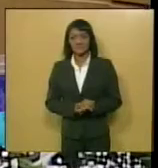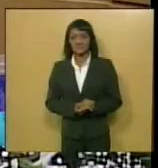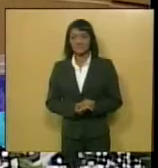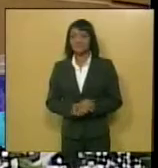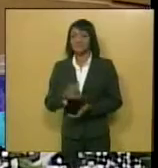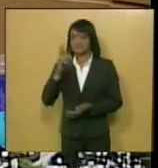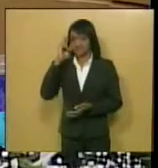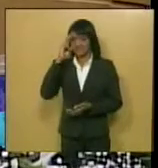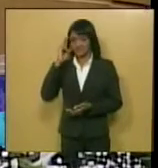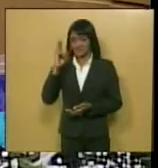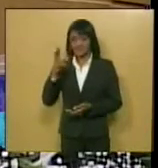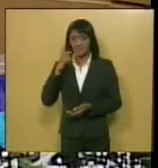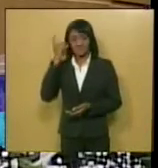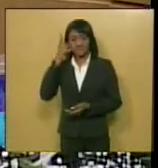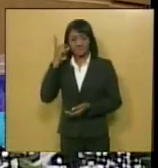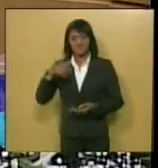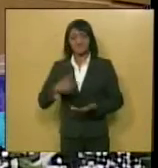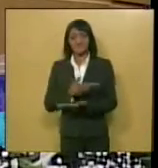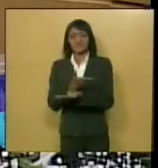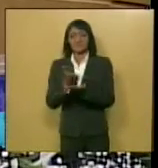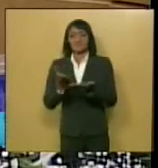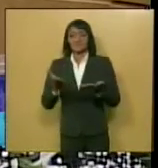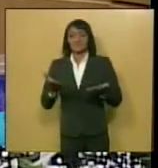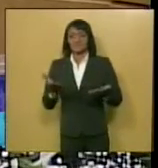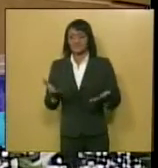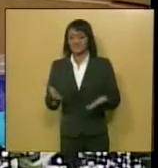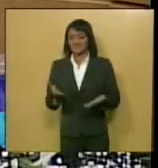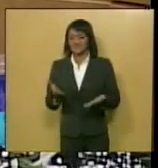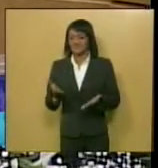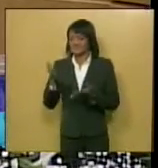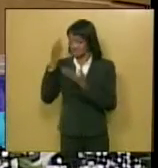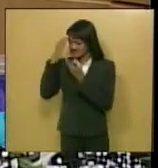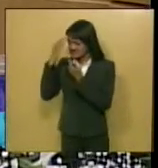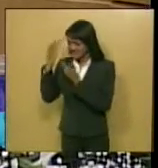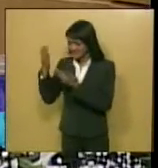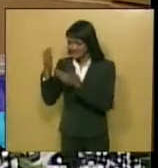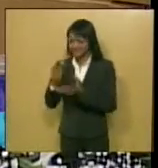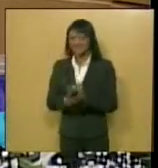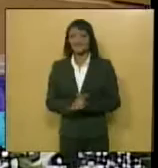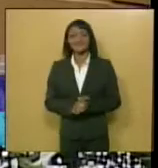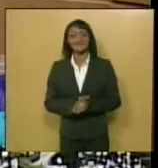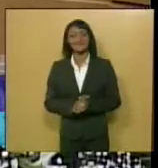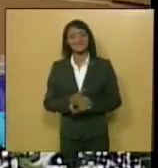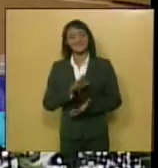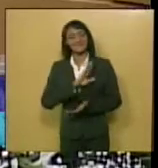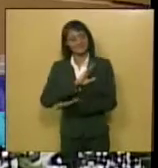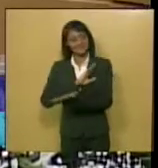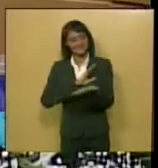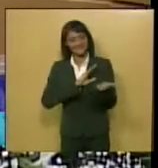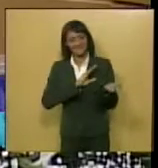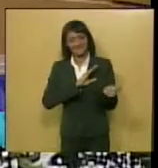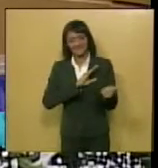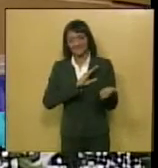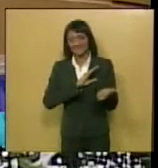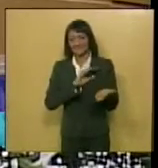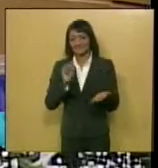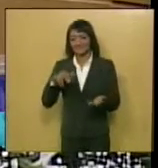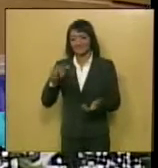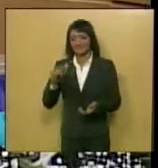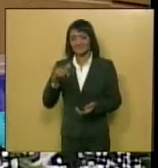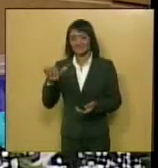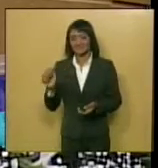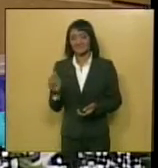excelentíssimos senhores deputados, e agradeço as presenças dos colegas Ana